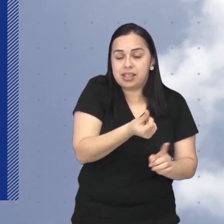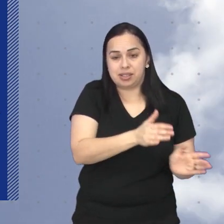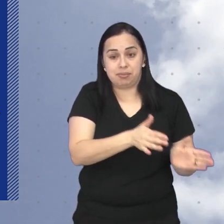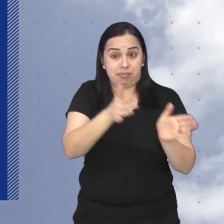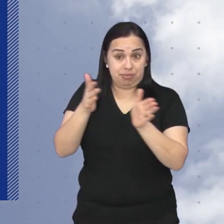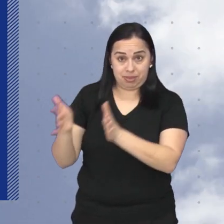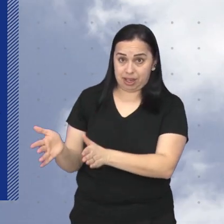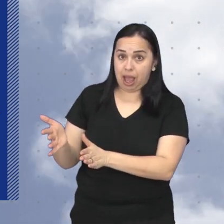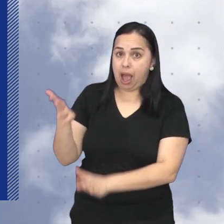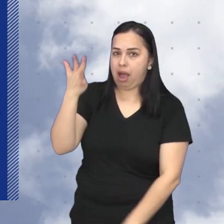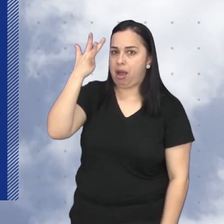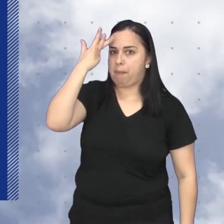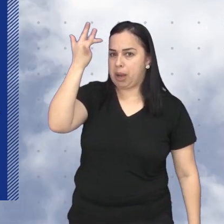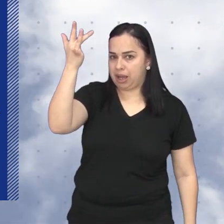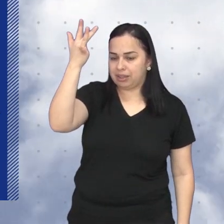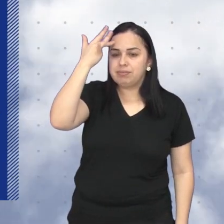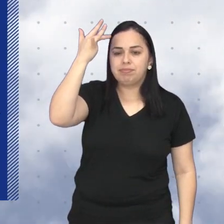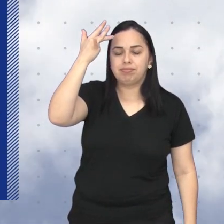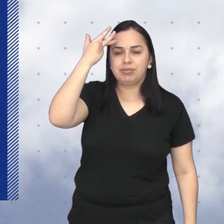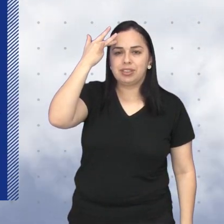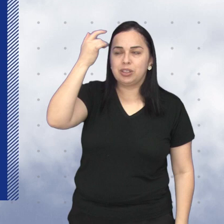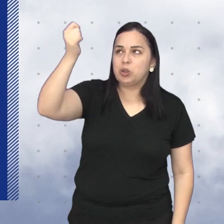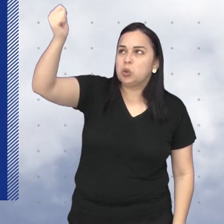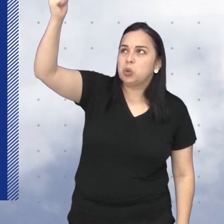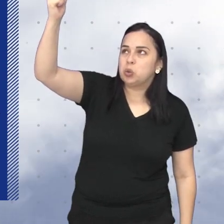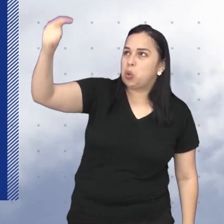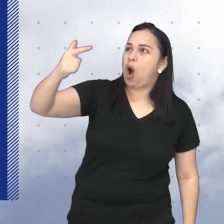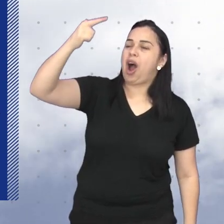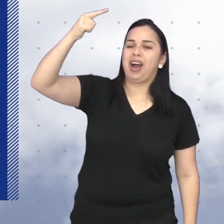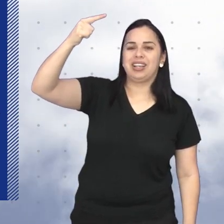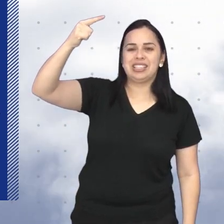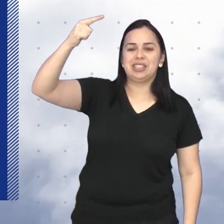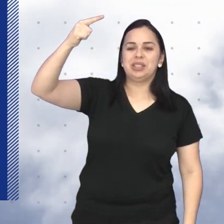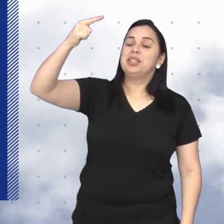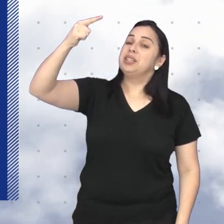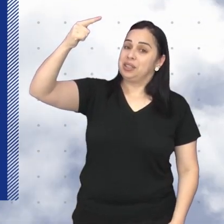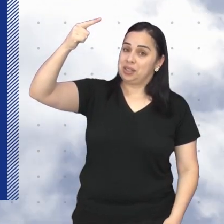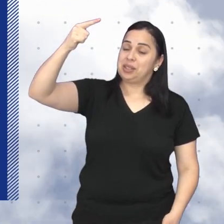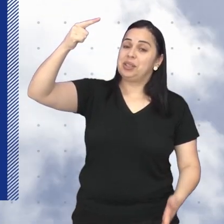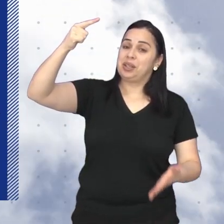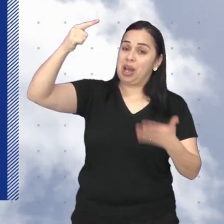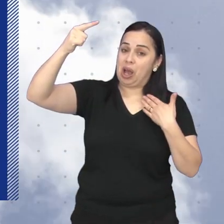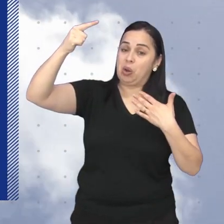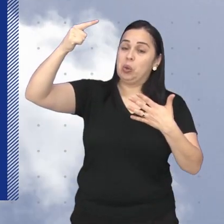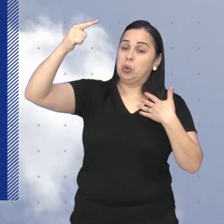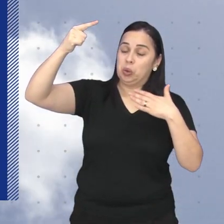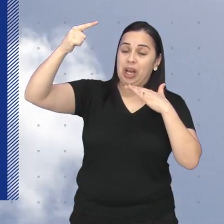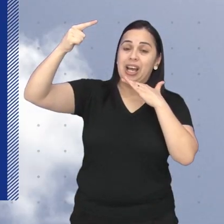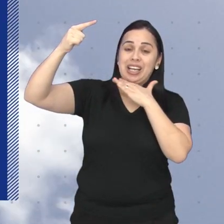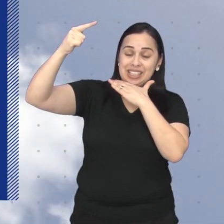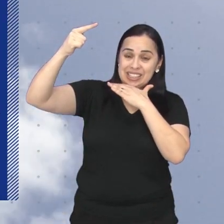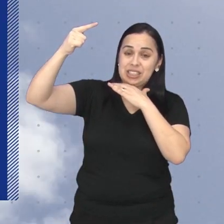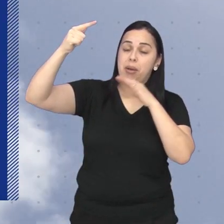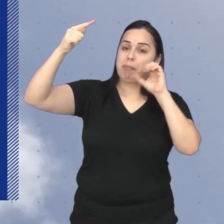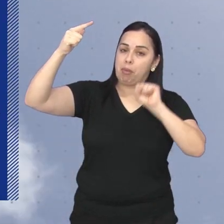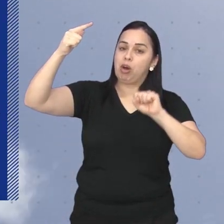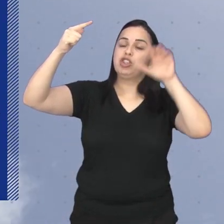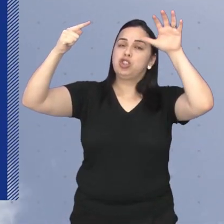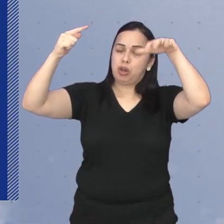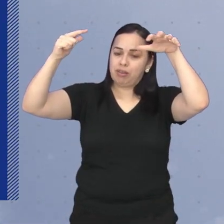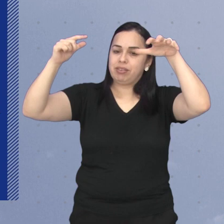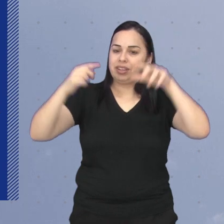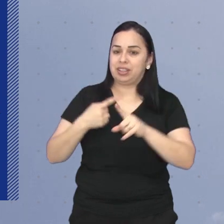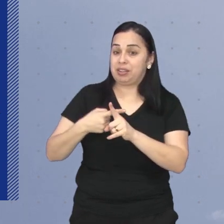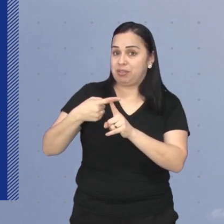a mínima de 16. E amanhã, quinta-feira, o sol aparece entre nuvens e a expectativa é de um dia quente com pancadas de